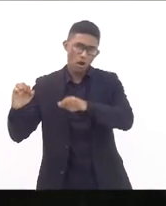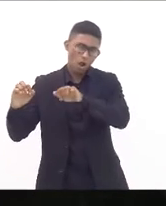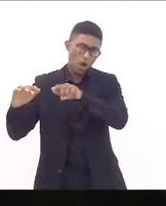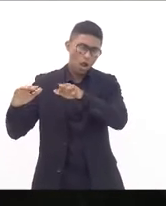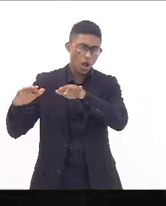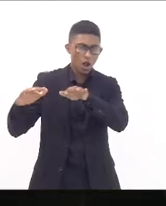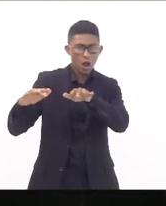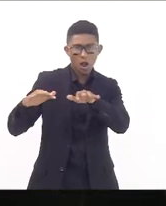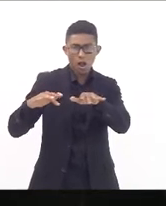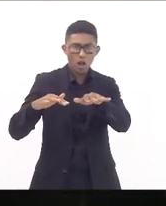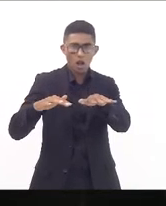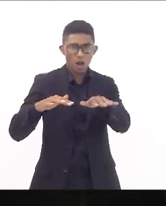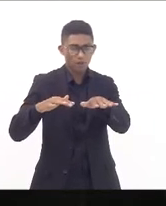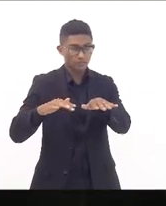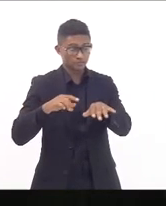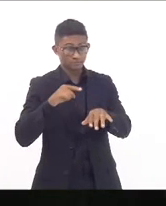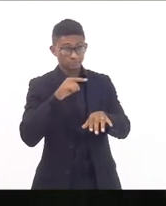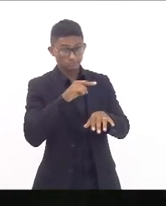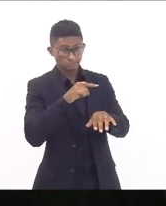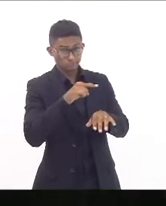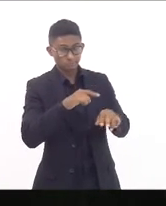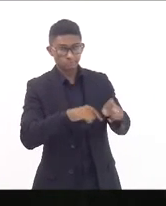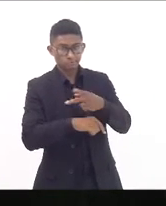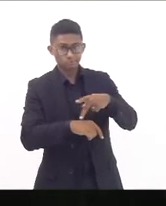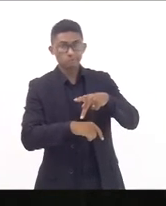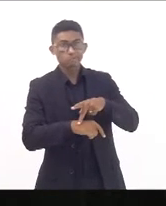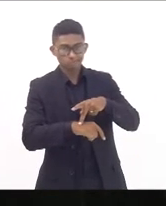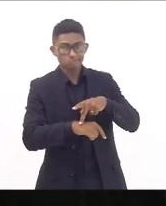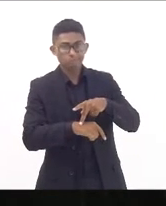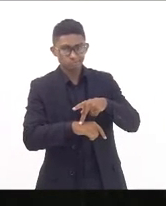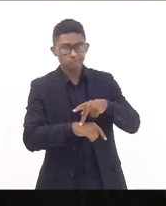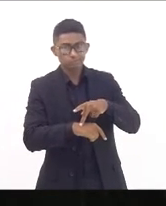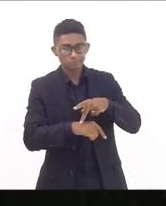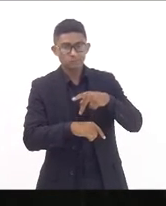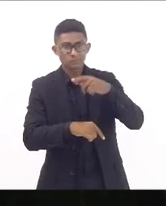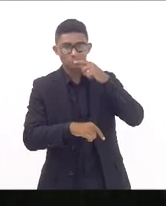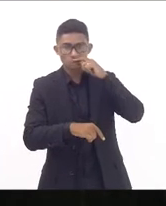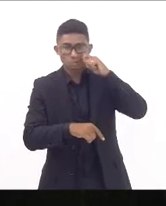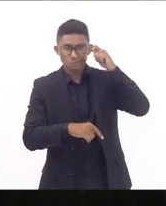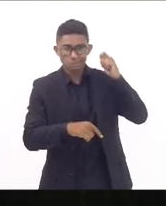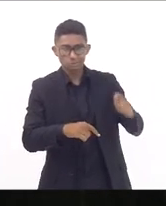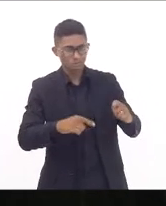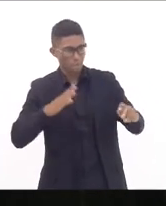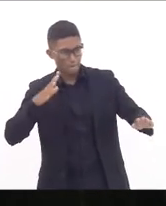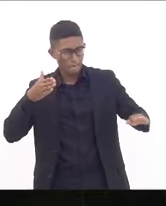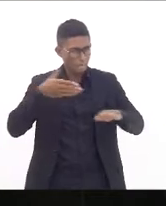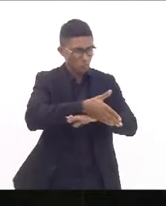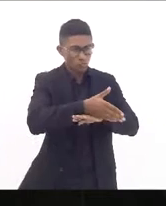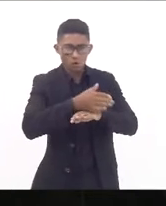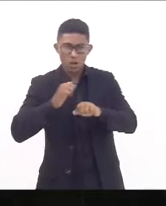deflagrassem uma guerra fratricida com a Ucrânia.